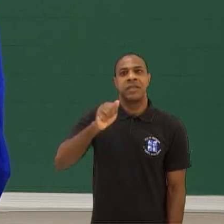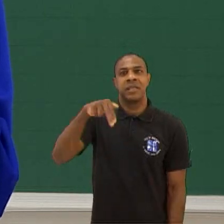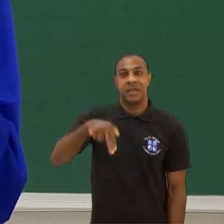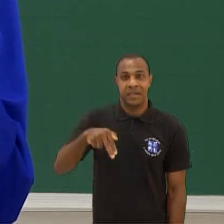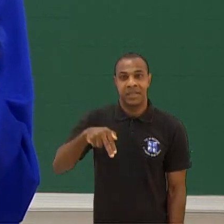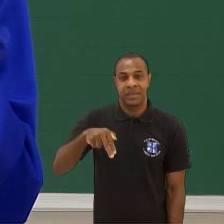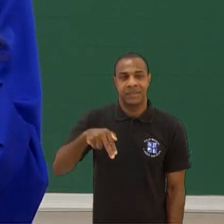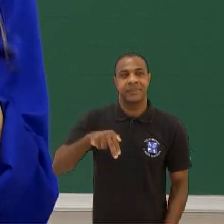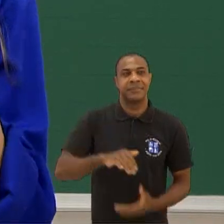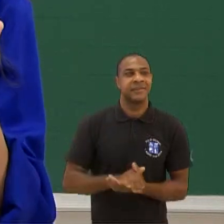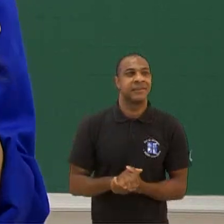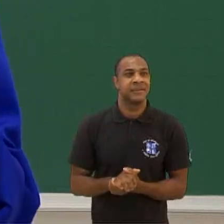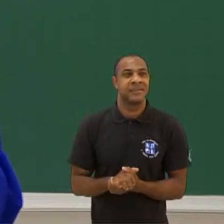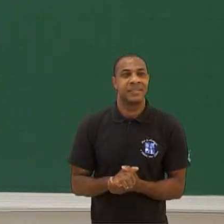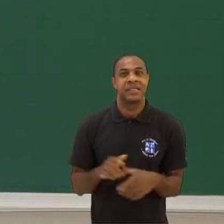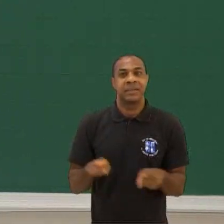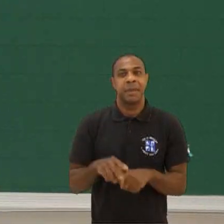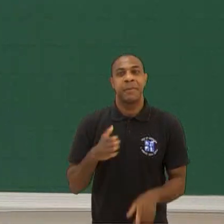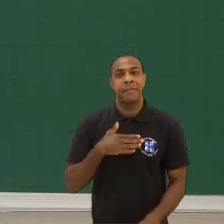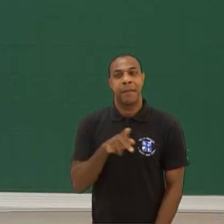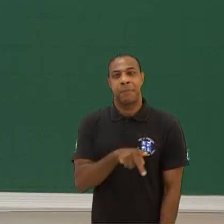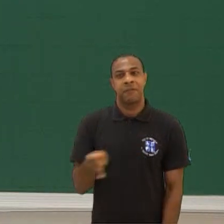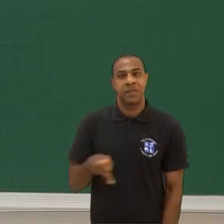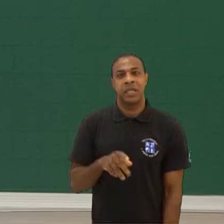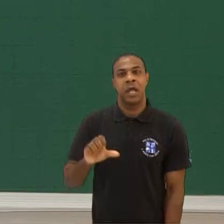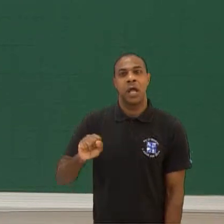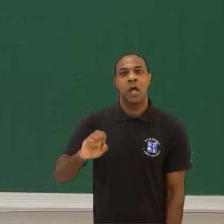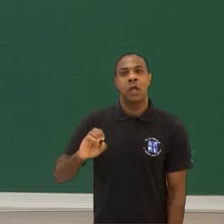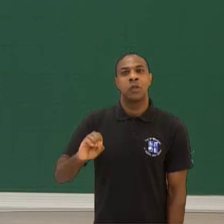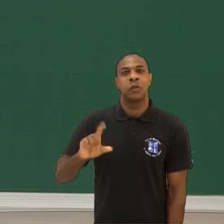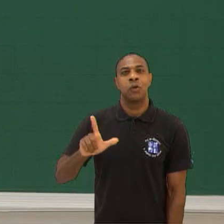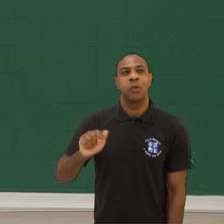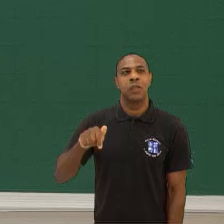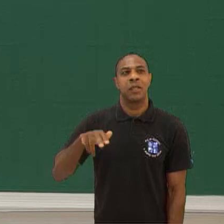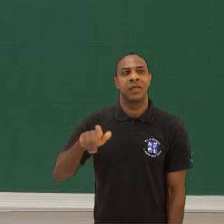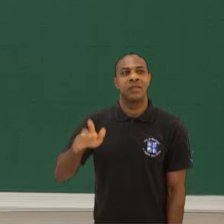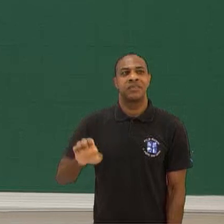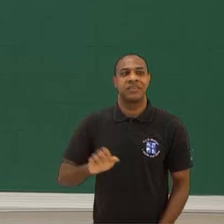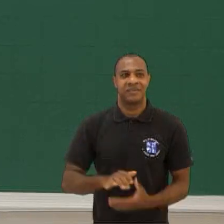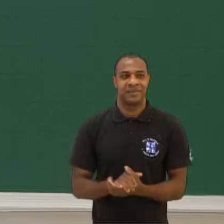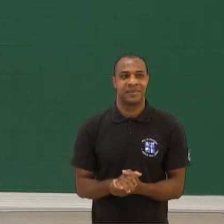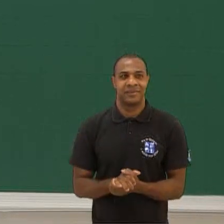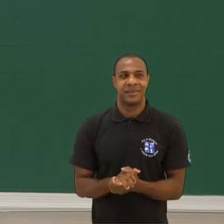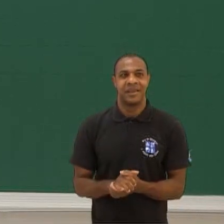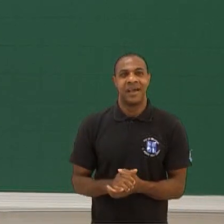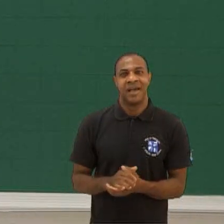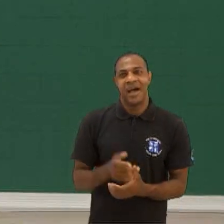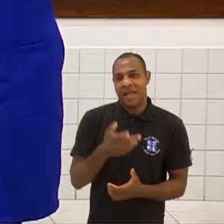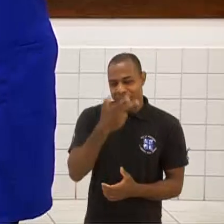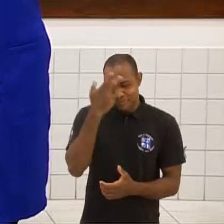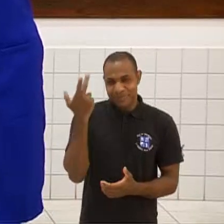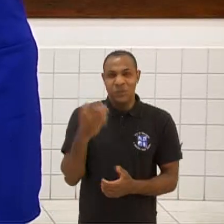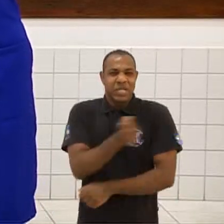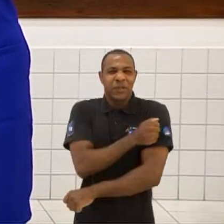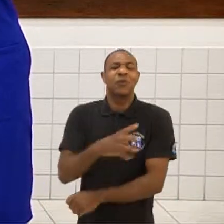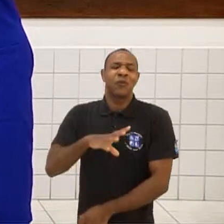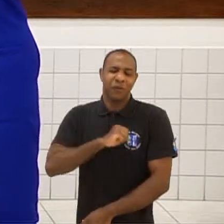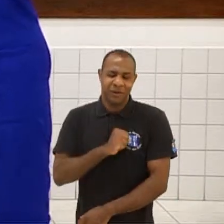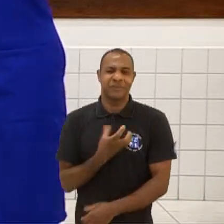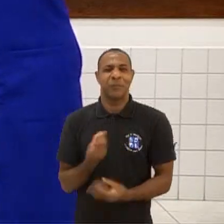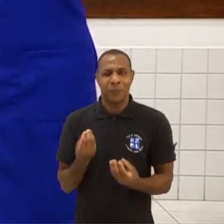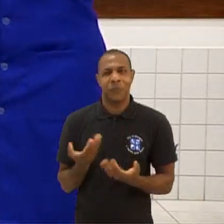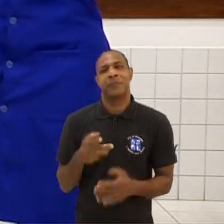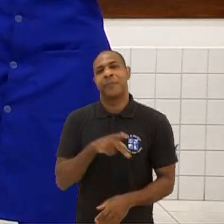em Itambé e para a minha professora Solange. O pessoal gosta muito das professoras de matemática, né? Adoro. Gente, acho que são as